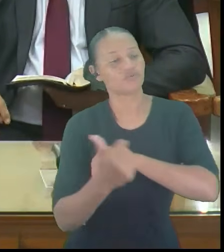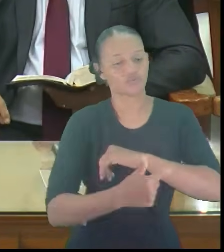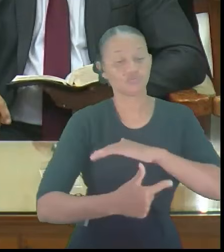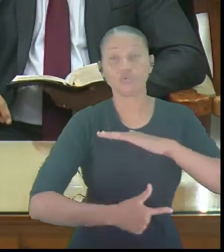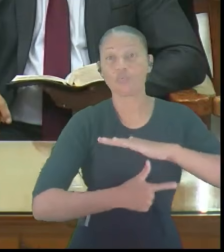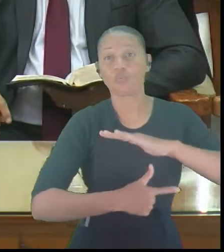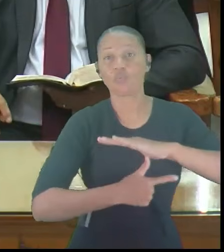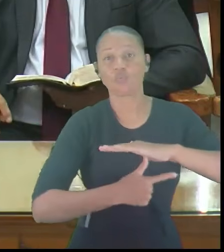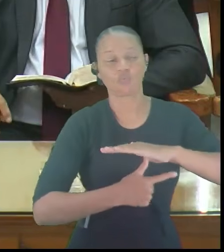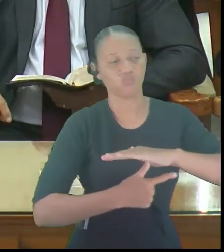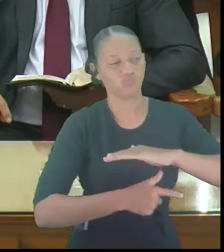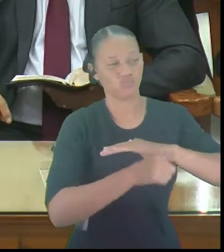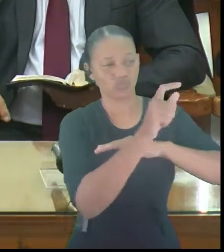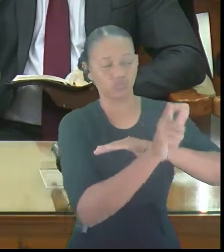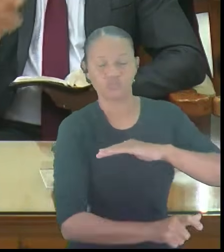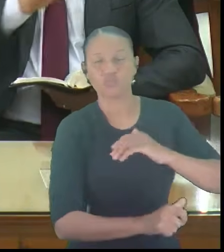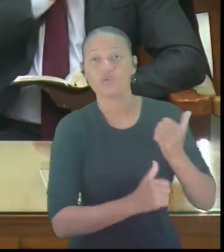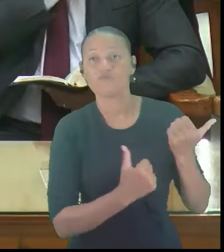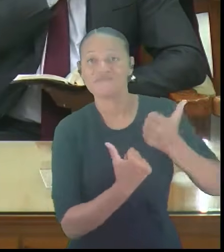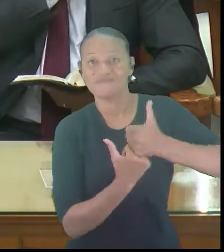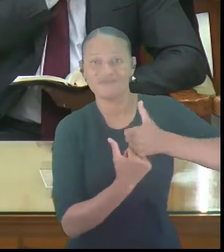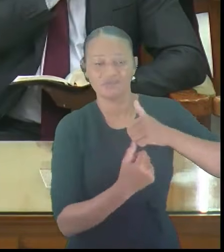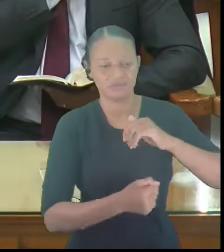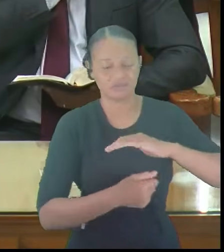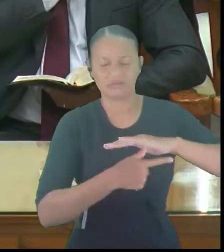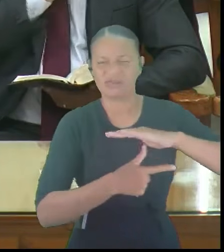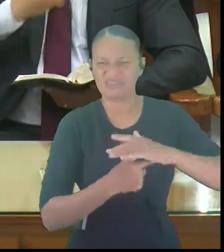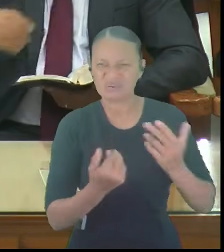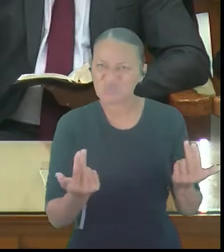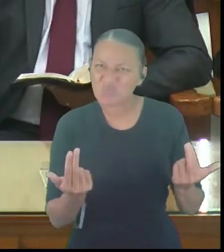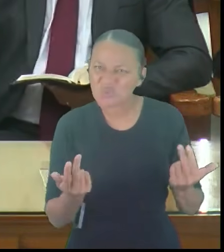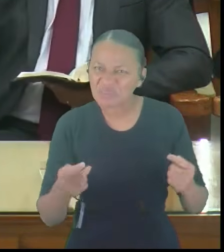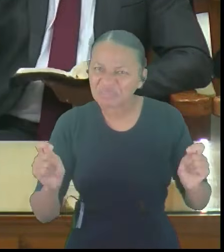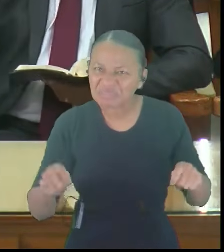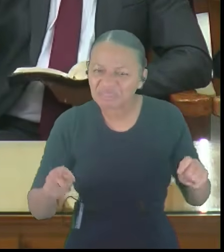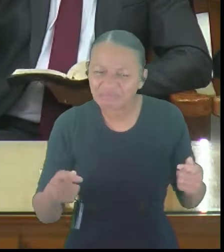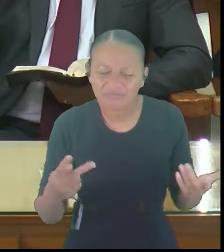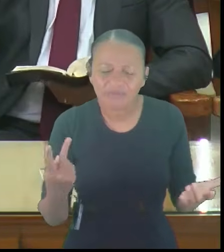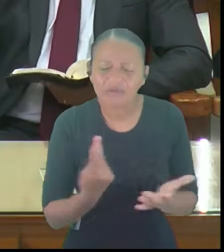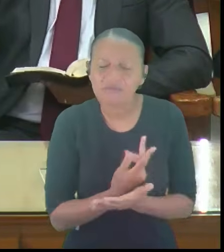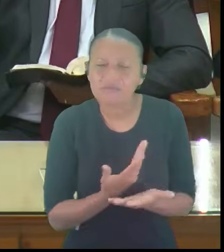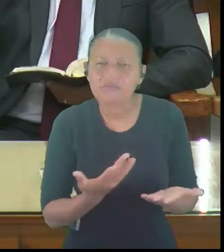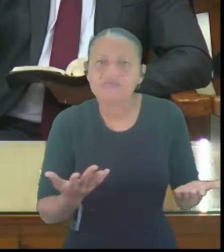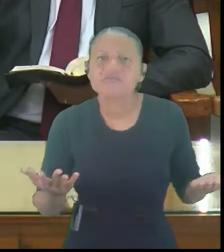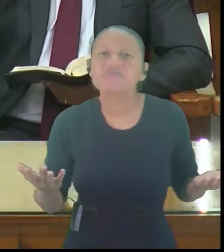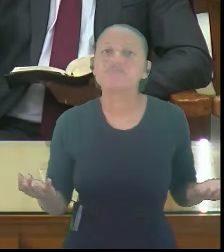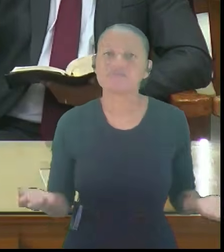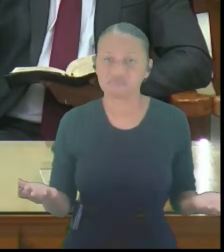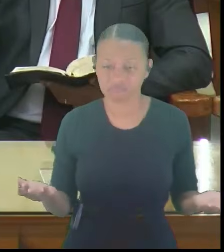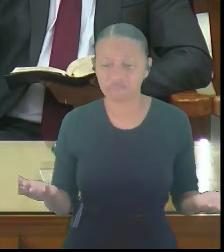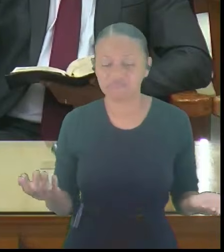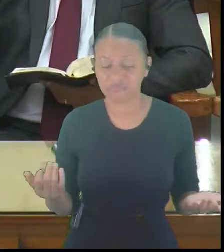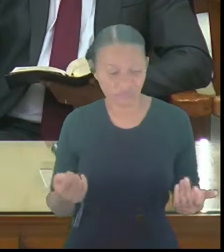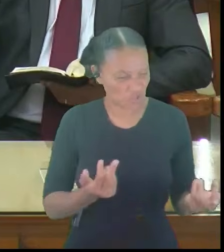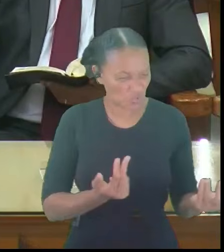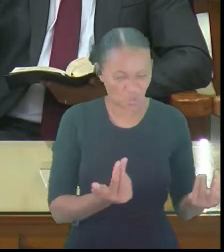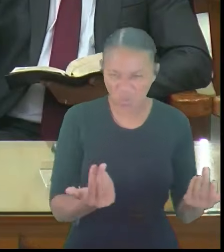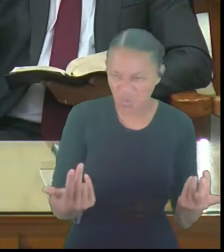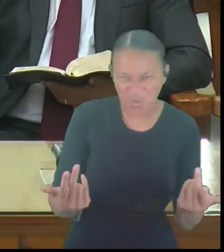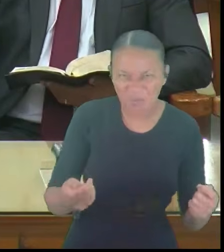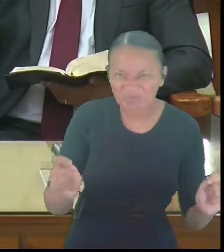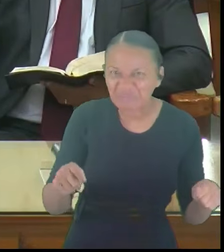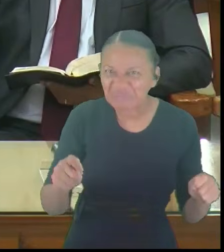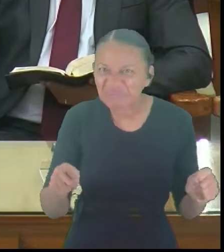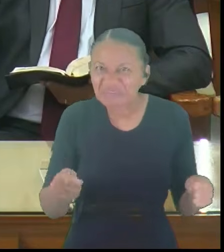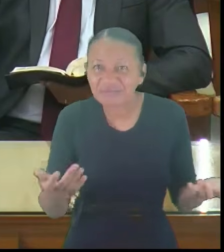se o vice-reitor quiser ter uma missão igual à do reitor, o que é que vai acontecer? Se o vice-reitor quiser ter uma missão